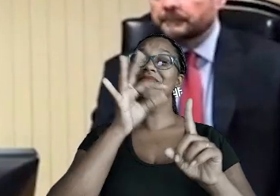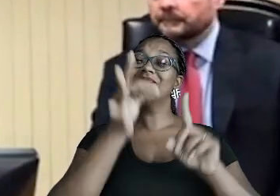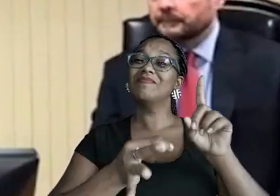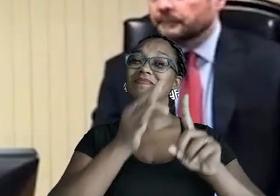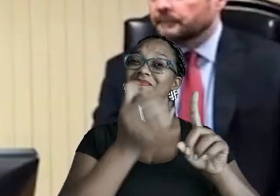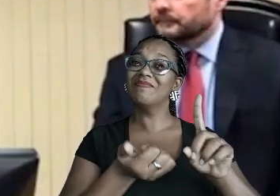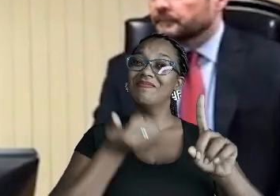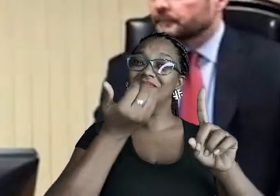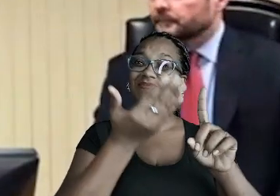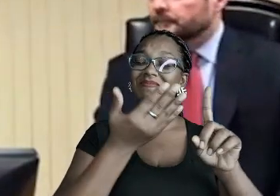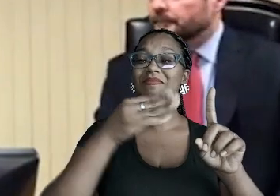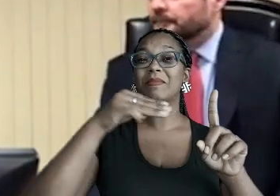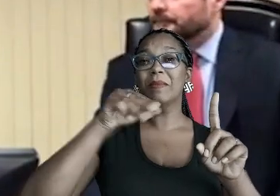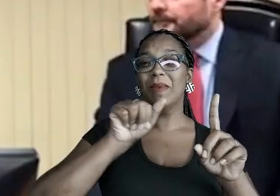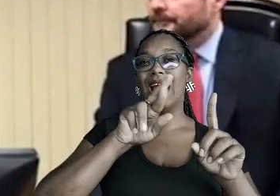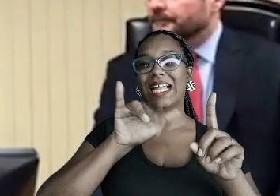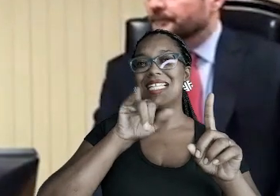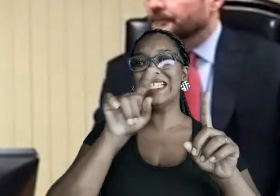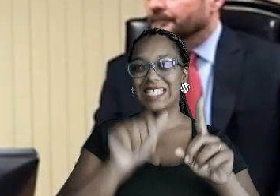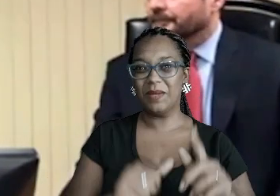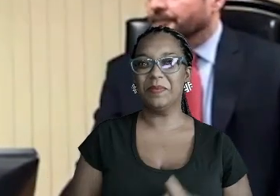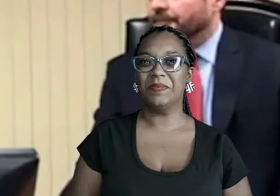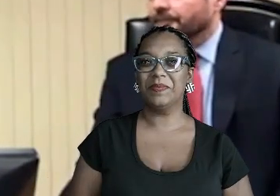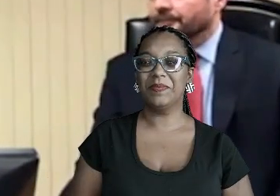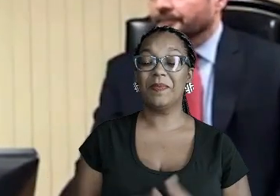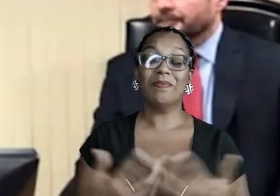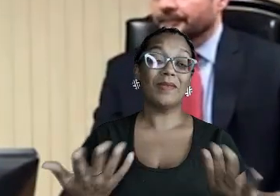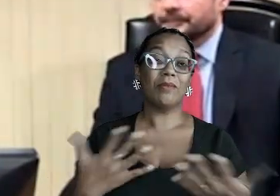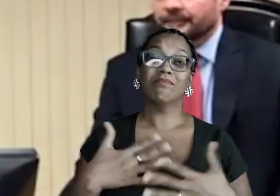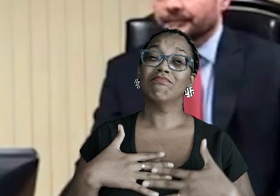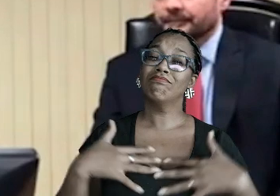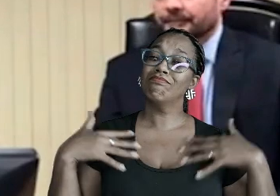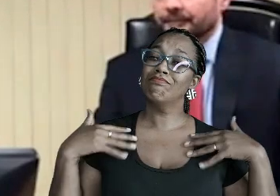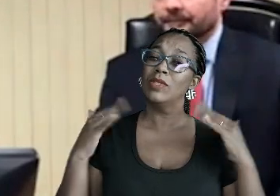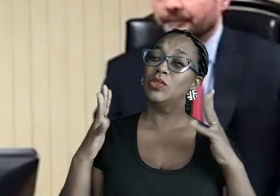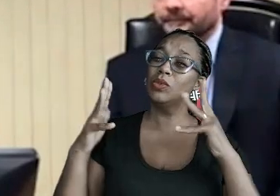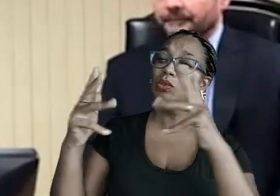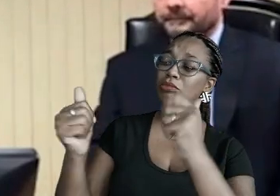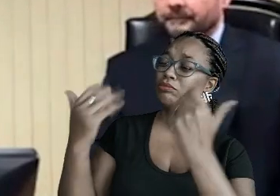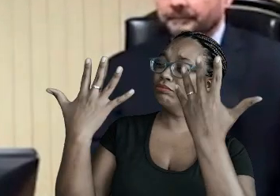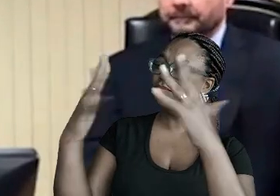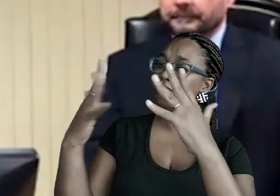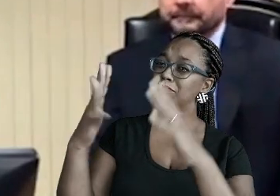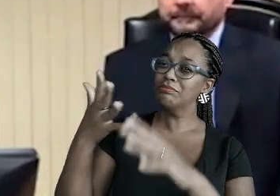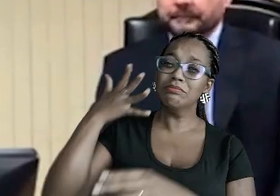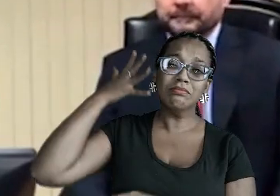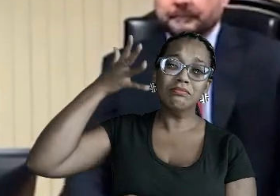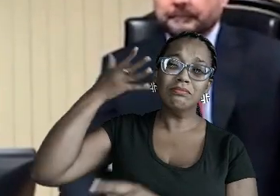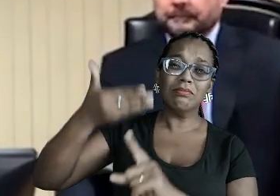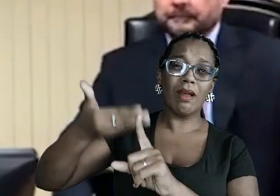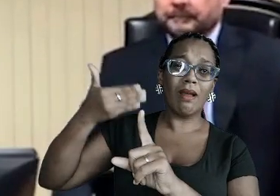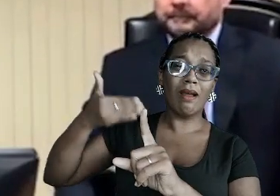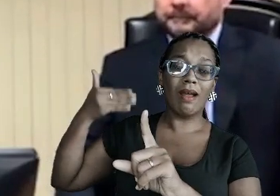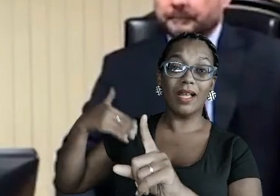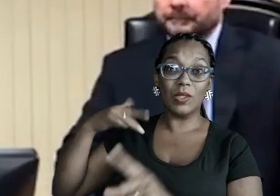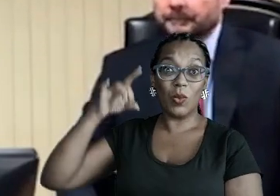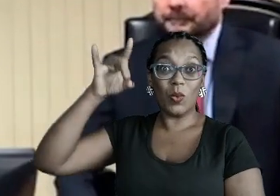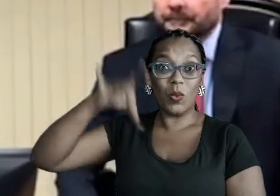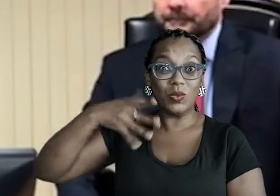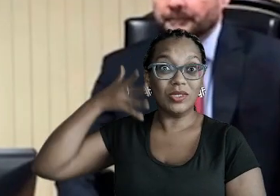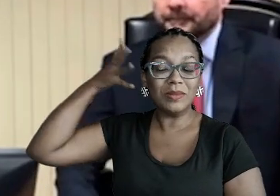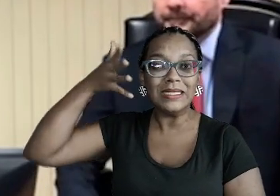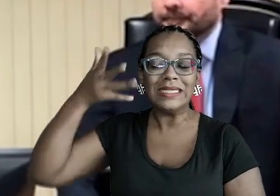federal Marisa Santos iria enfim elogiar todos os palestrantes que me antecederam falar por último